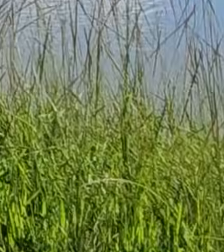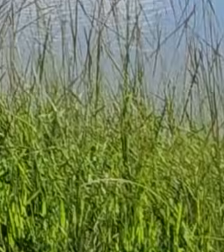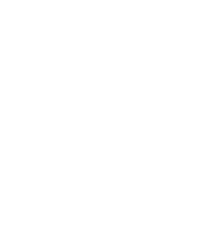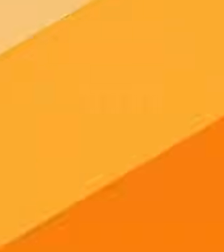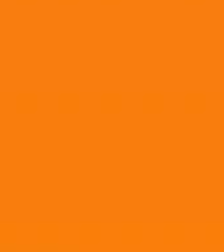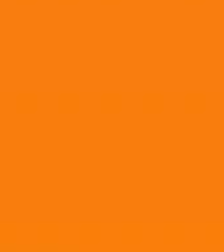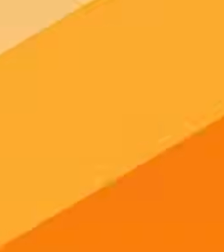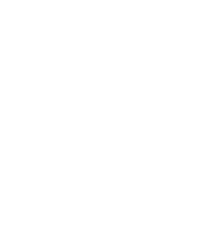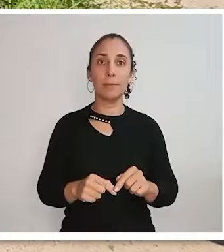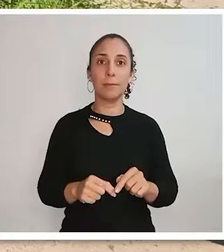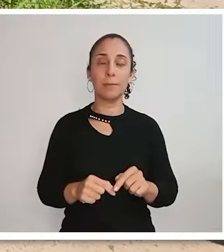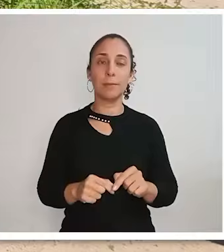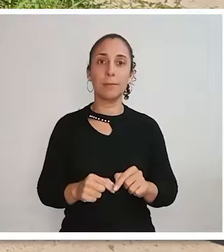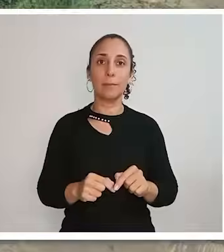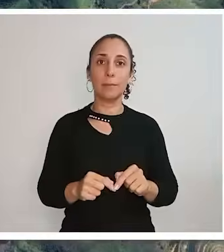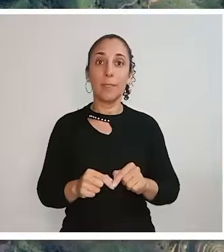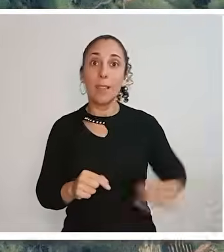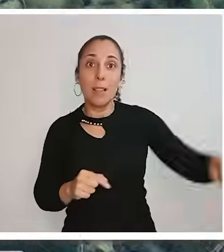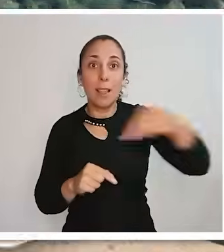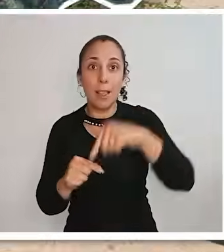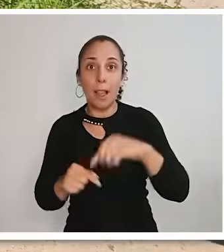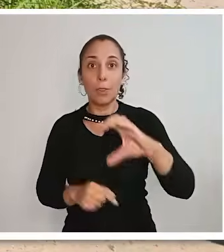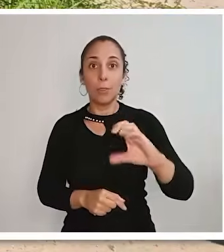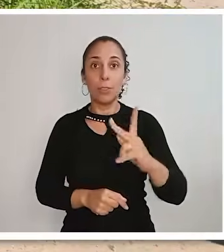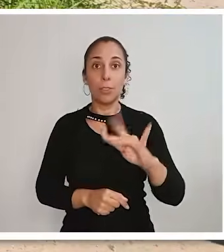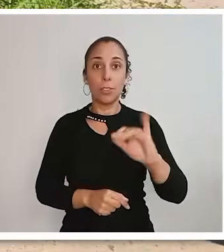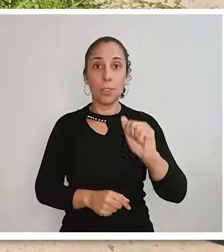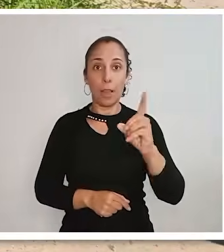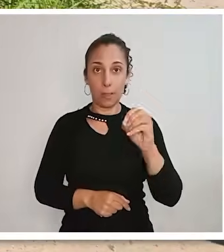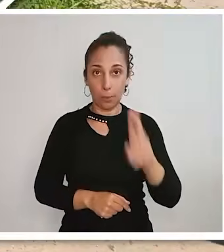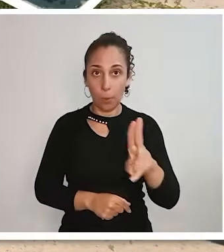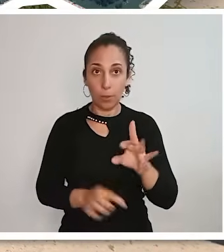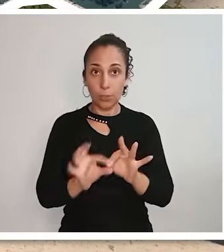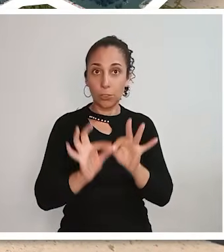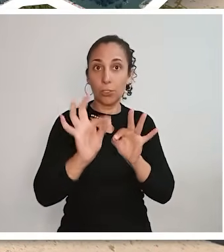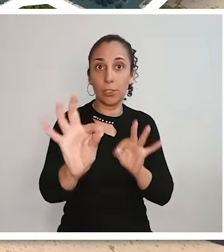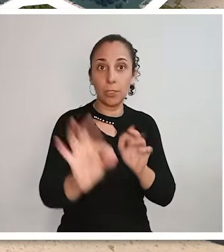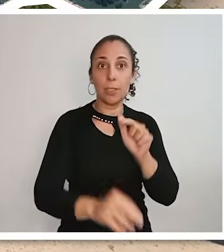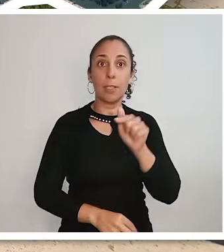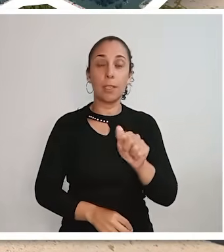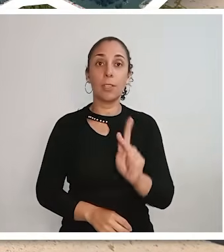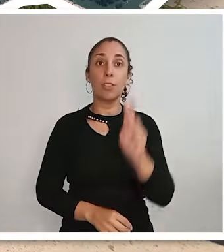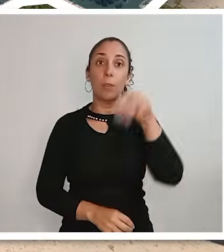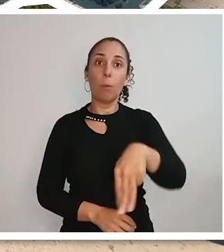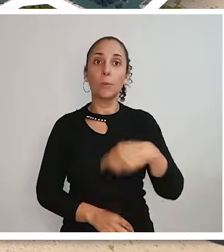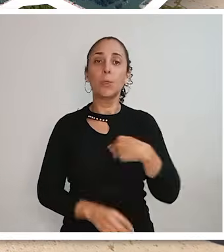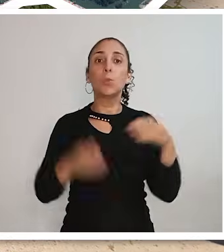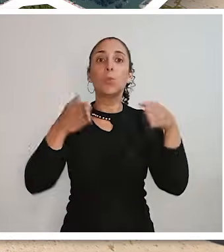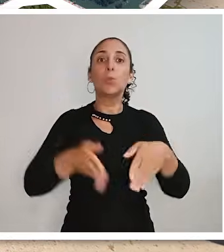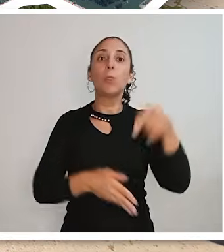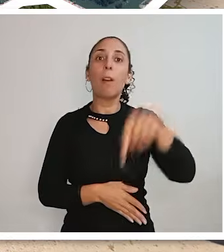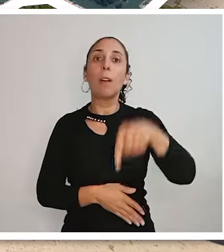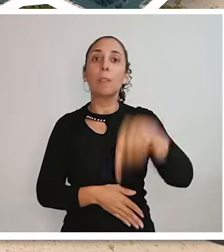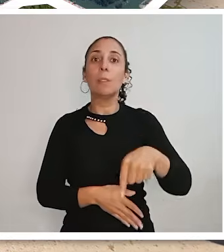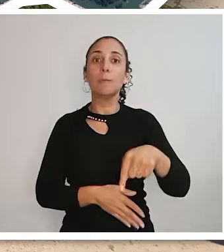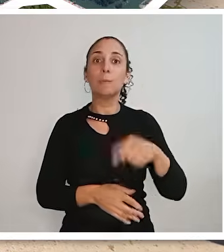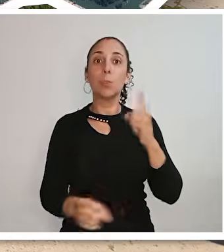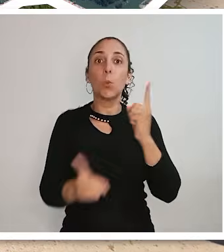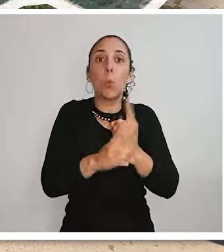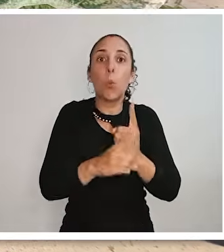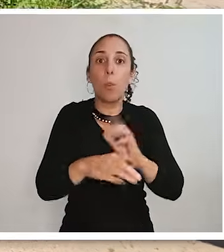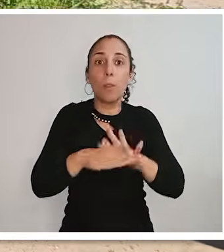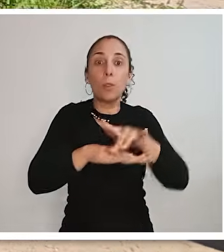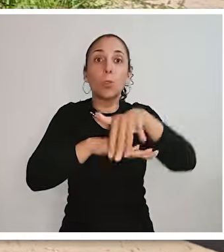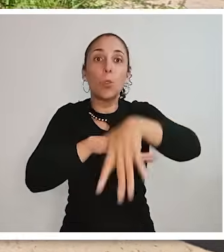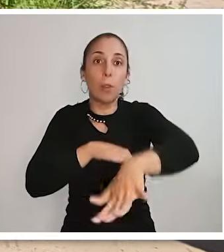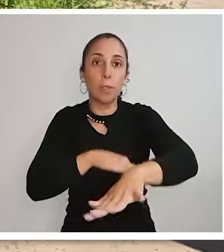embora! E quase 7 km depois, lá do Lago Chiador, eu chego aqui, ó. Confesso que eu não